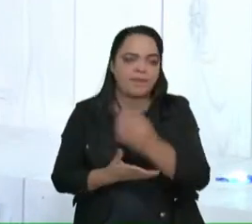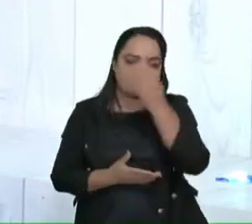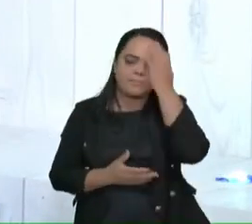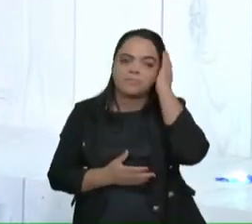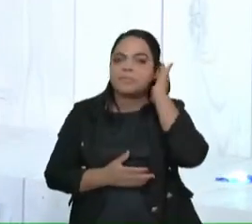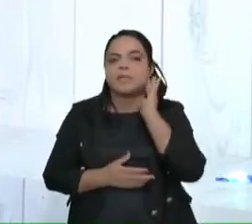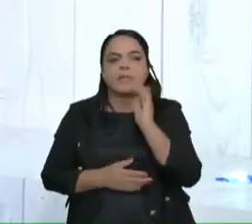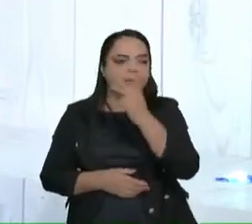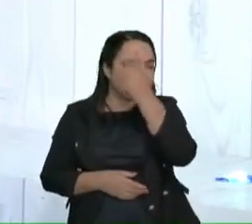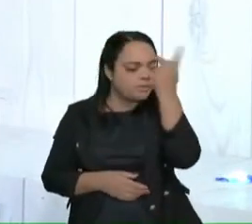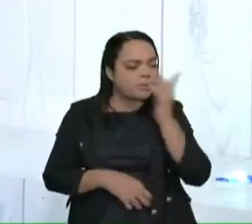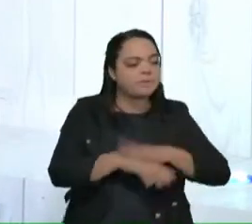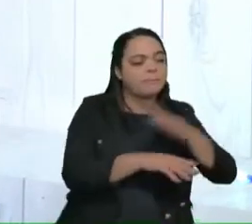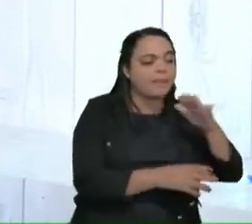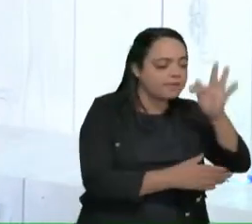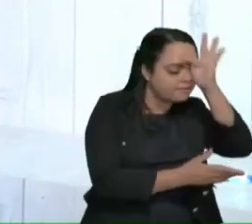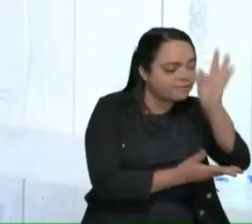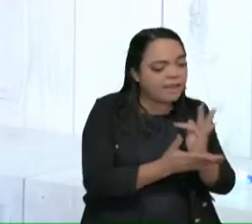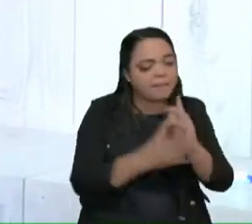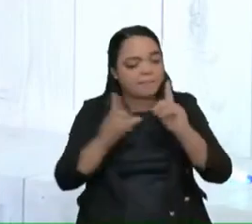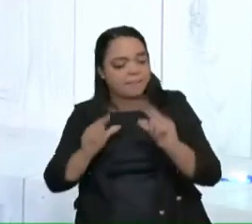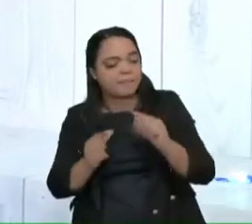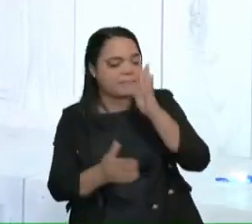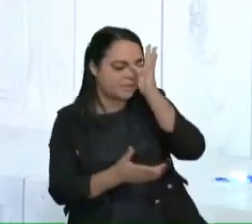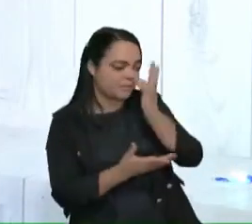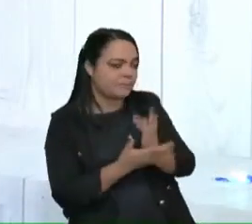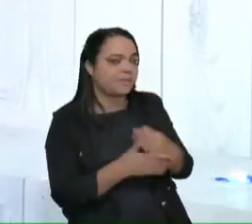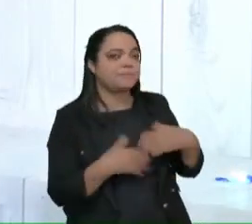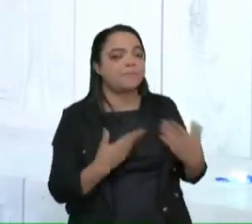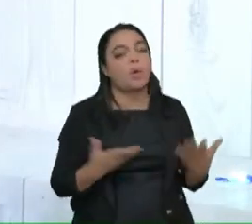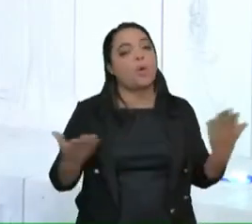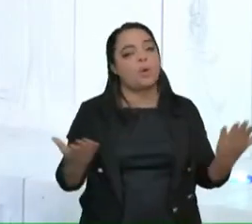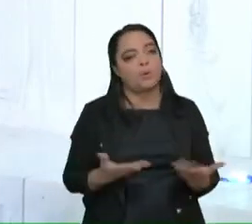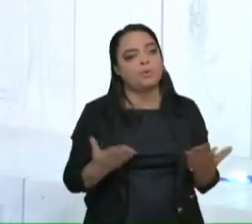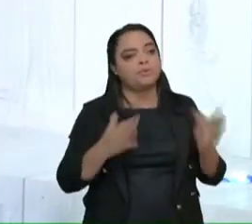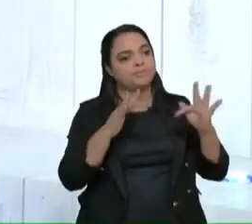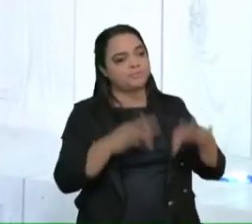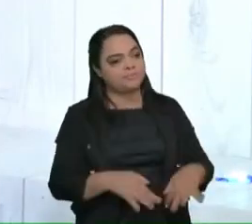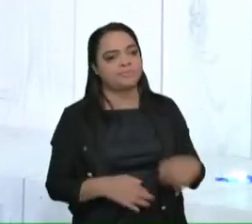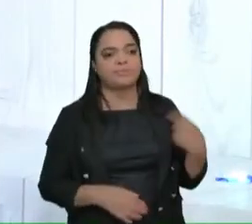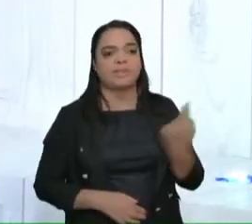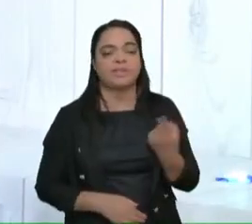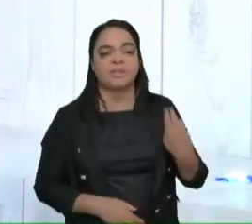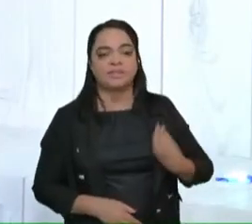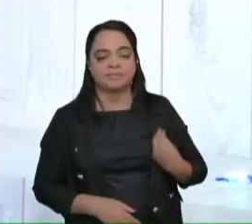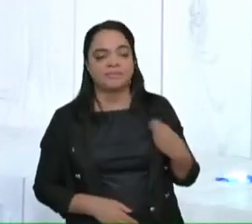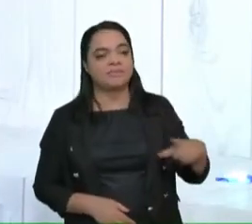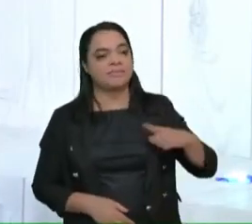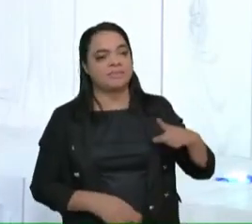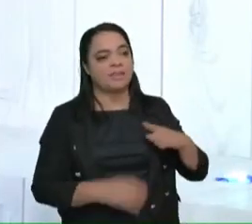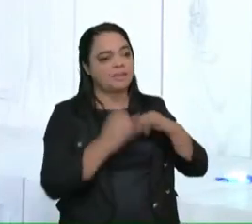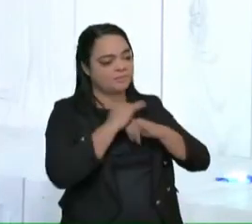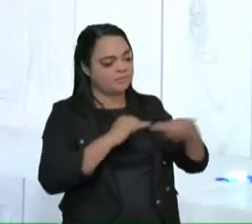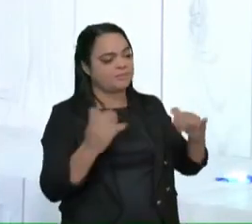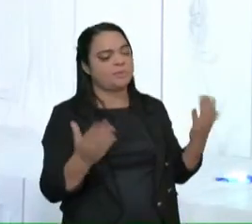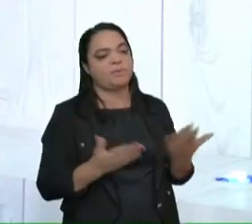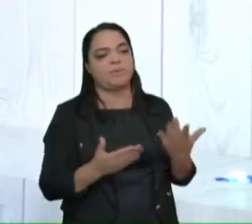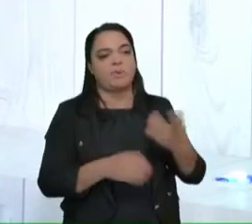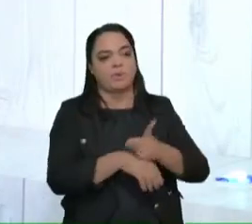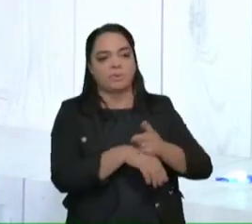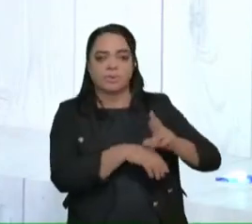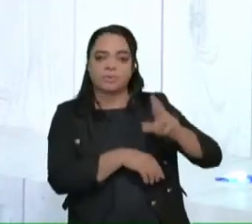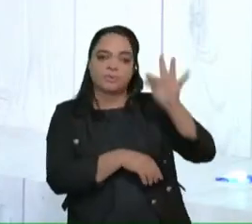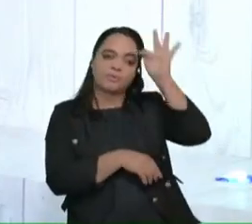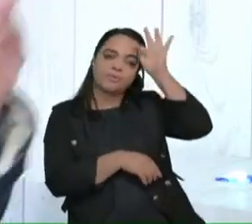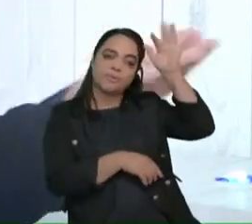estão com mais fé ou menos fé enfim para esse fechamento a gente recebe aqui no informativo de hoje um doutor